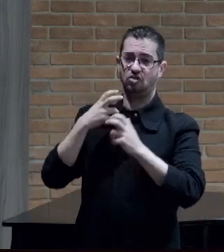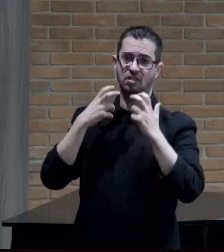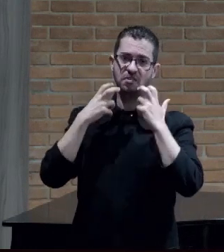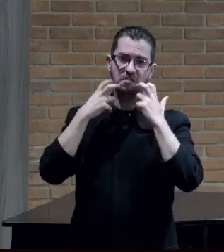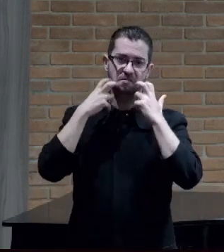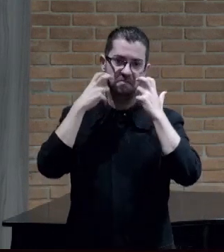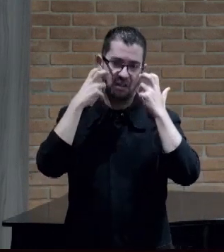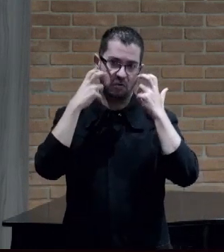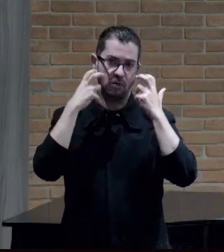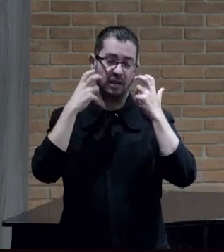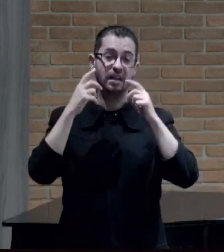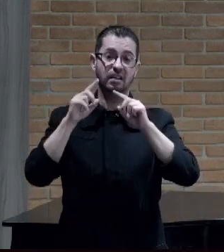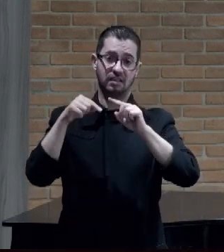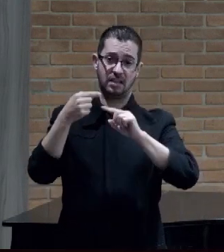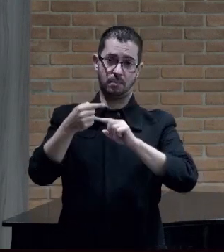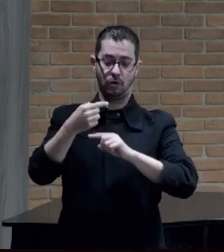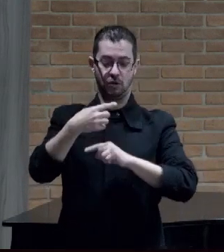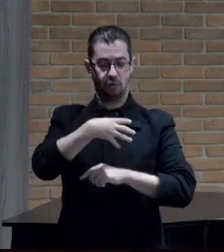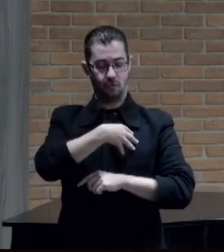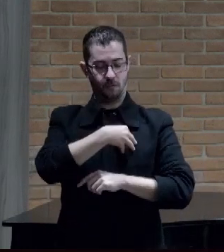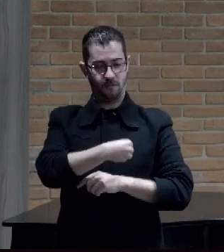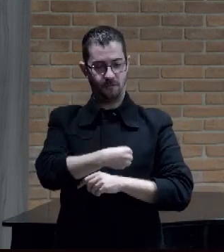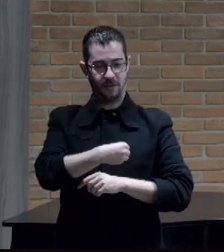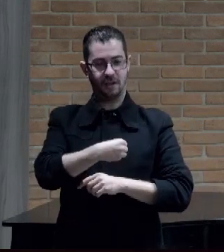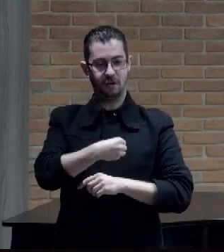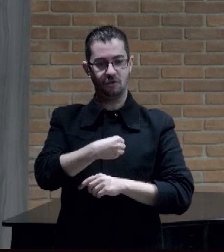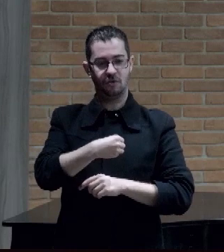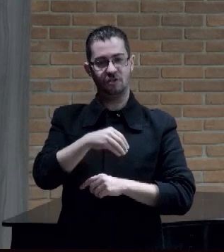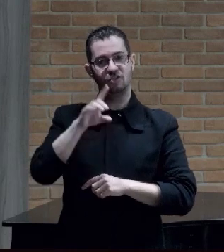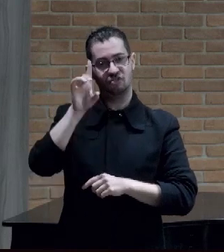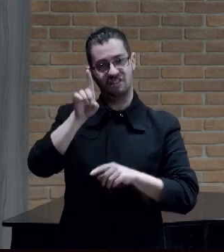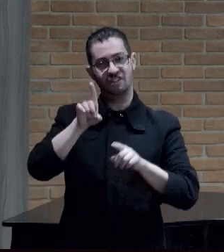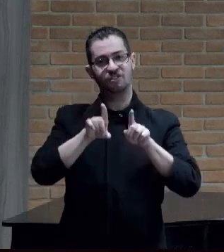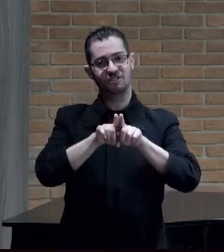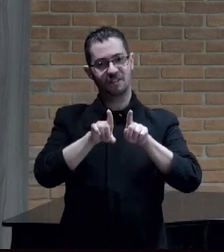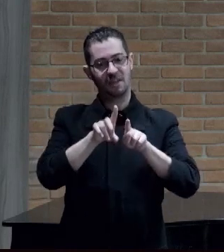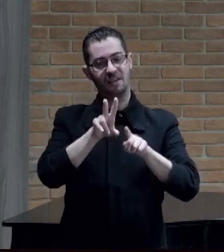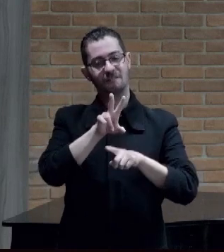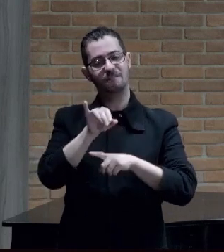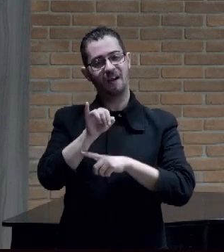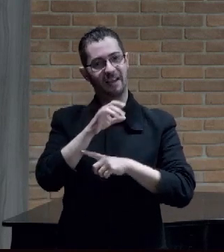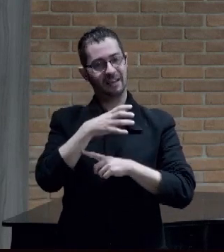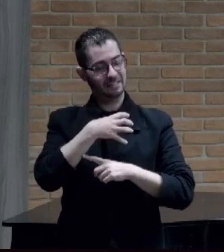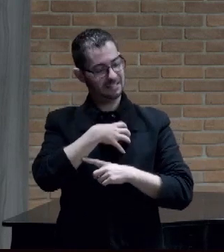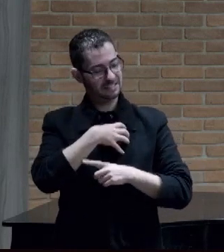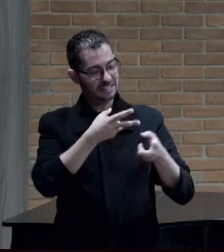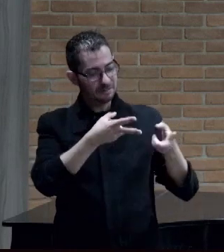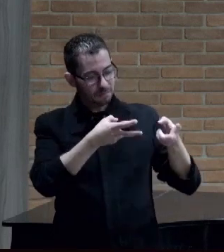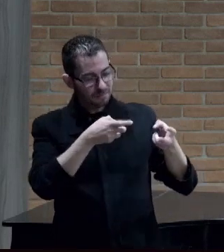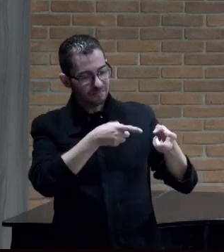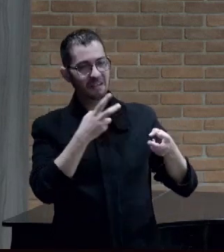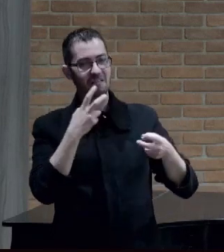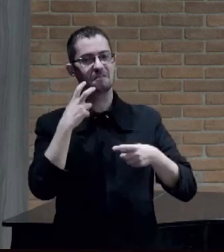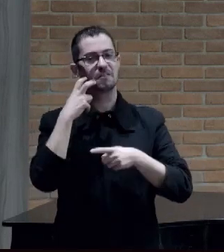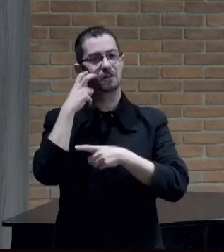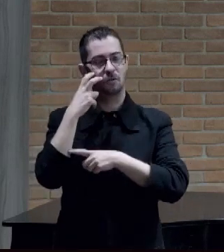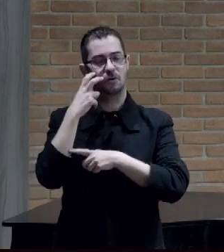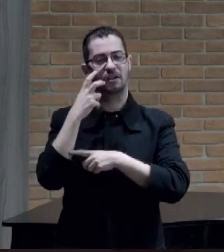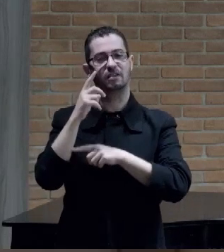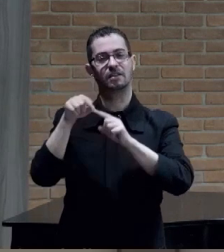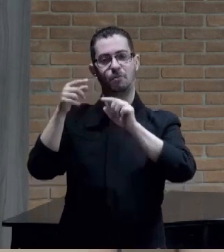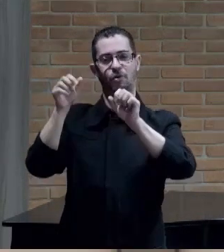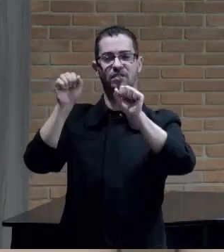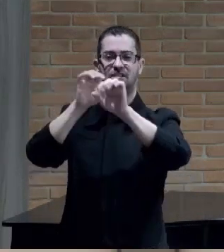Homem se envergonhará dele, quando vier na glória de seu Pai com os santos anjos.